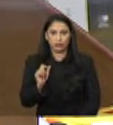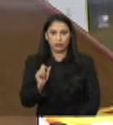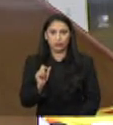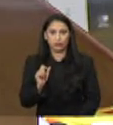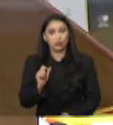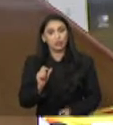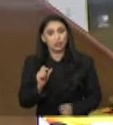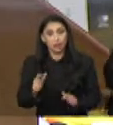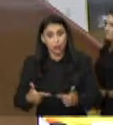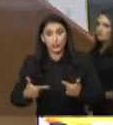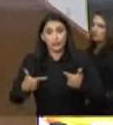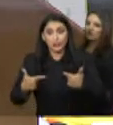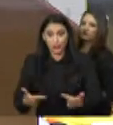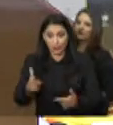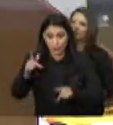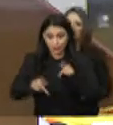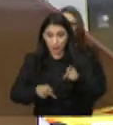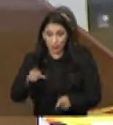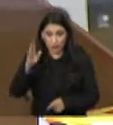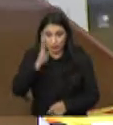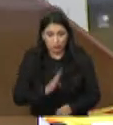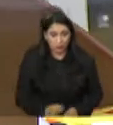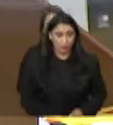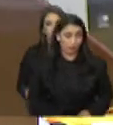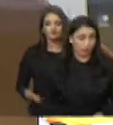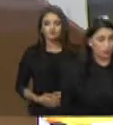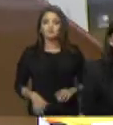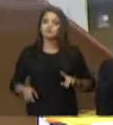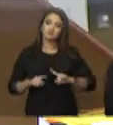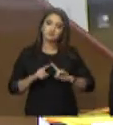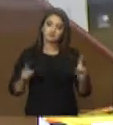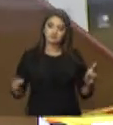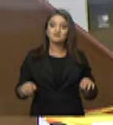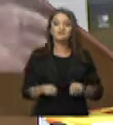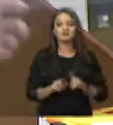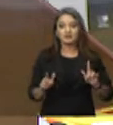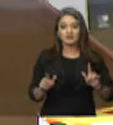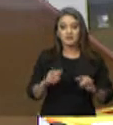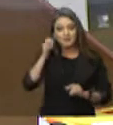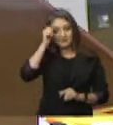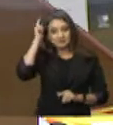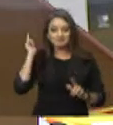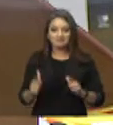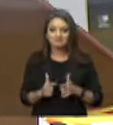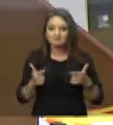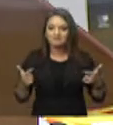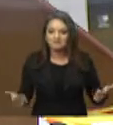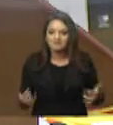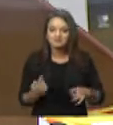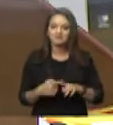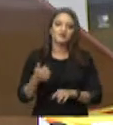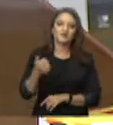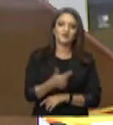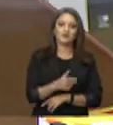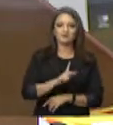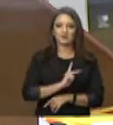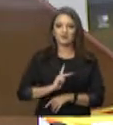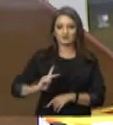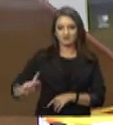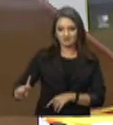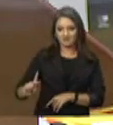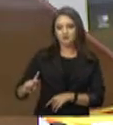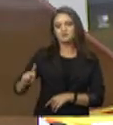da sorte do povo brasileiro de ter lá e sorte também do Ministro Alexandre de Moraes tendo como vice-presidente para